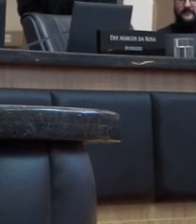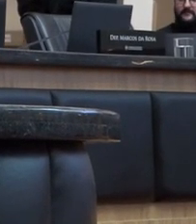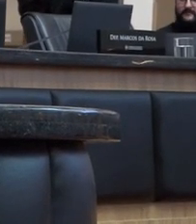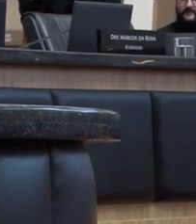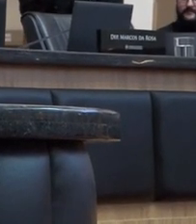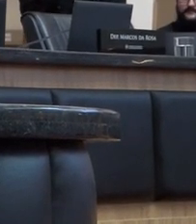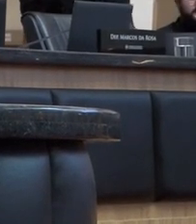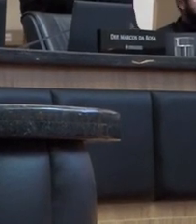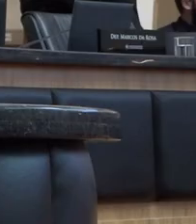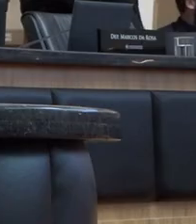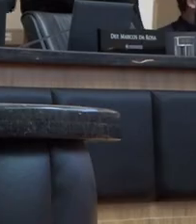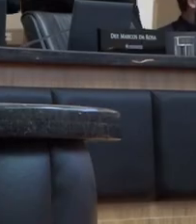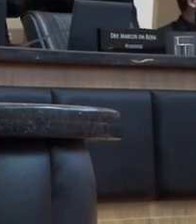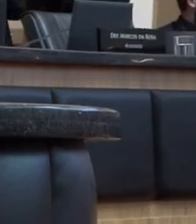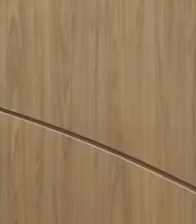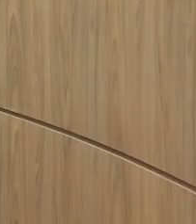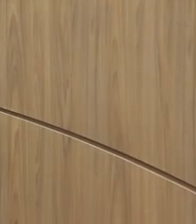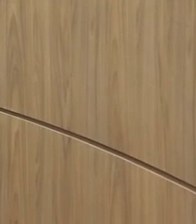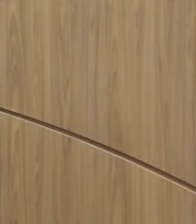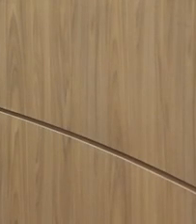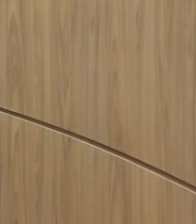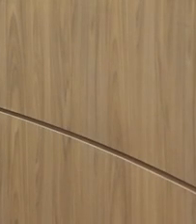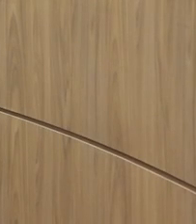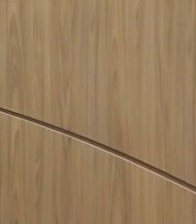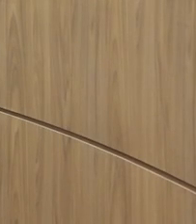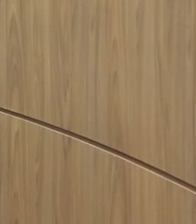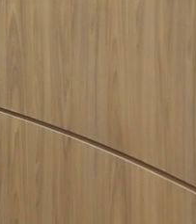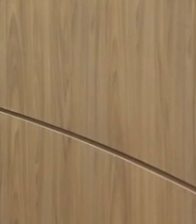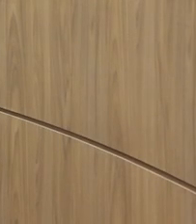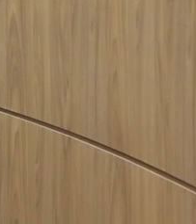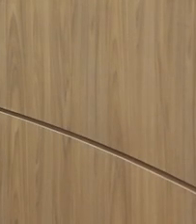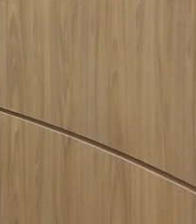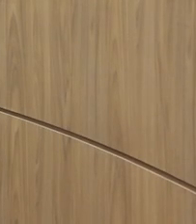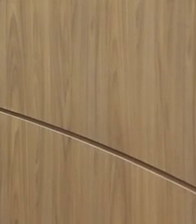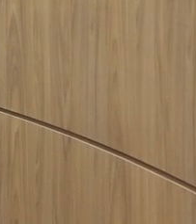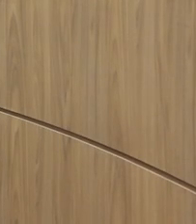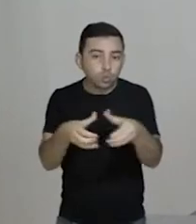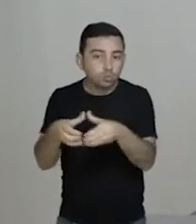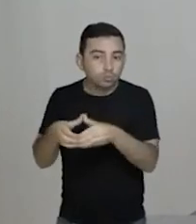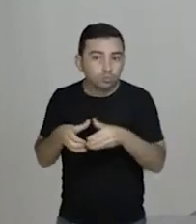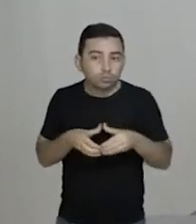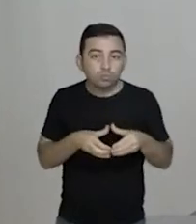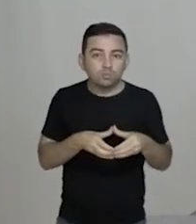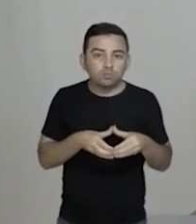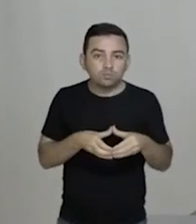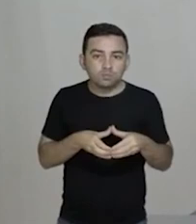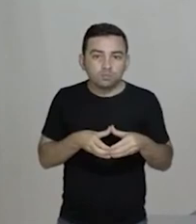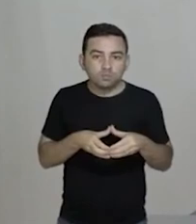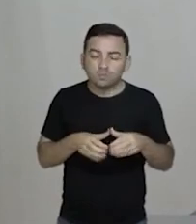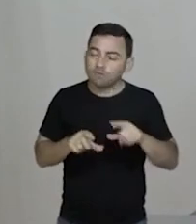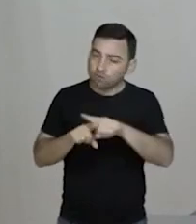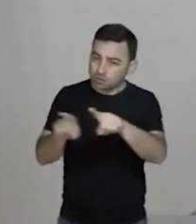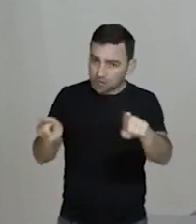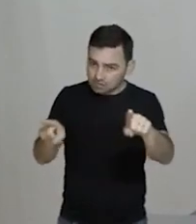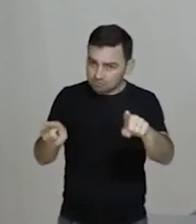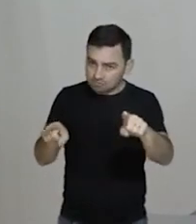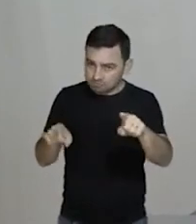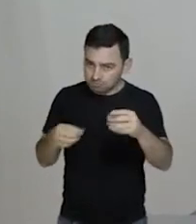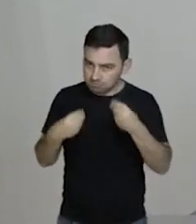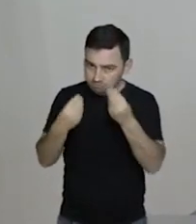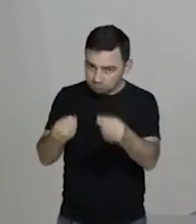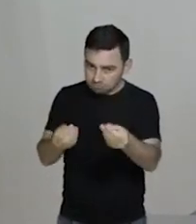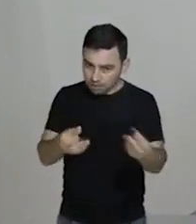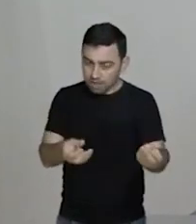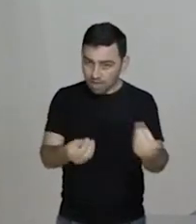legal da gravidez em Santa Catarina divulgada pelo Ministério Público Estadual eu não sei se os senhores receberam mas eu